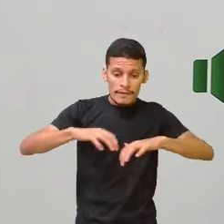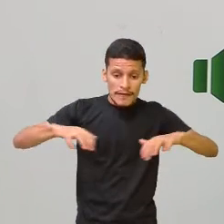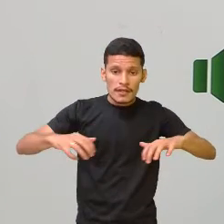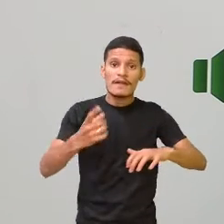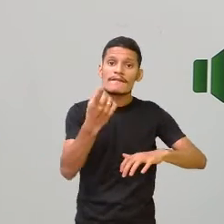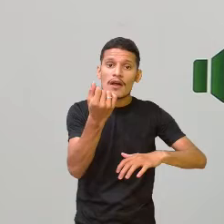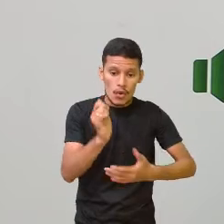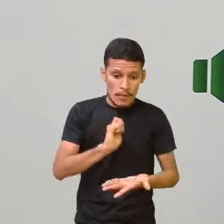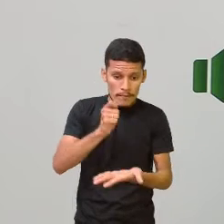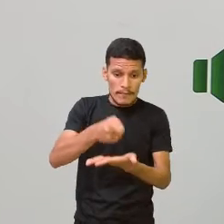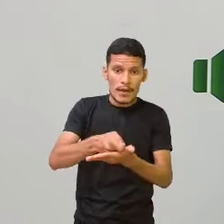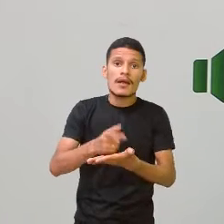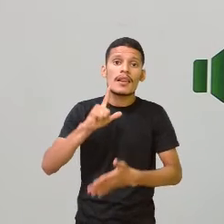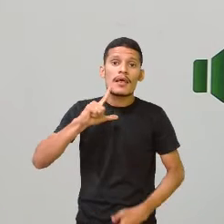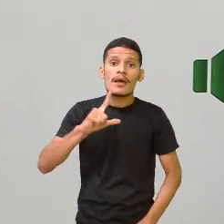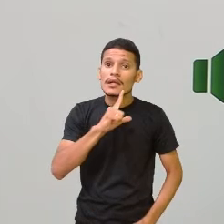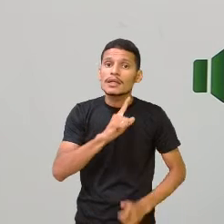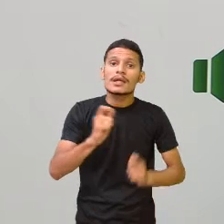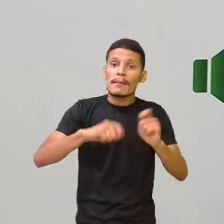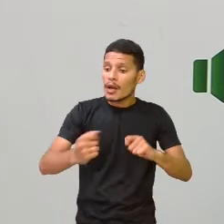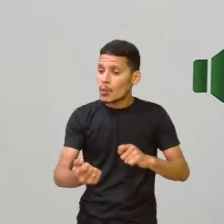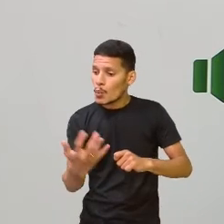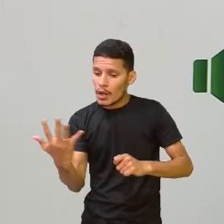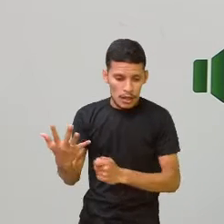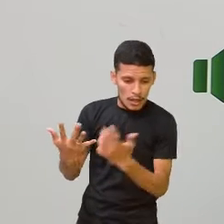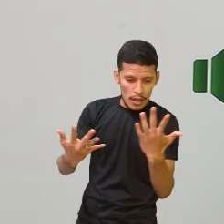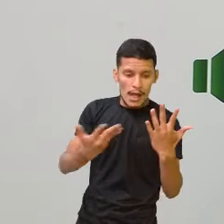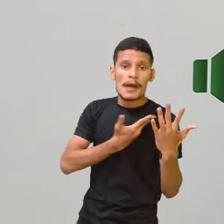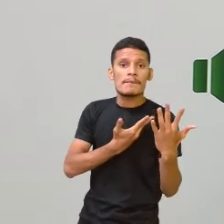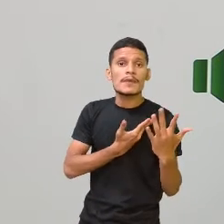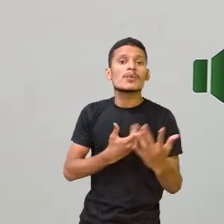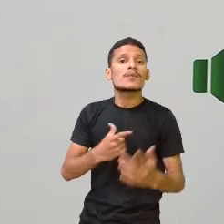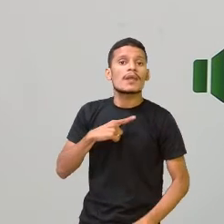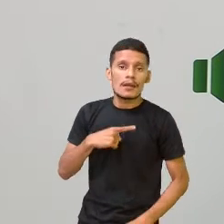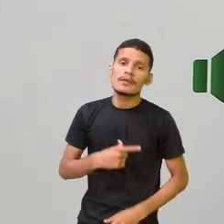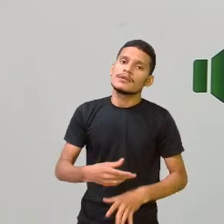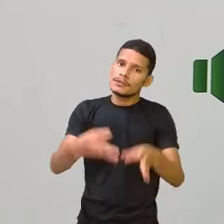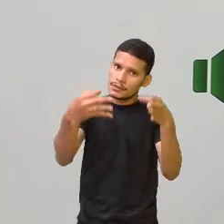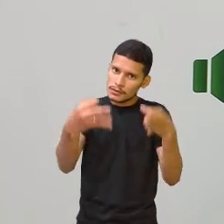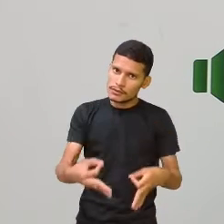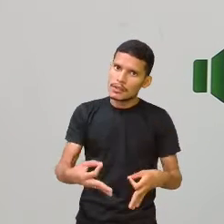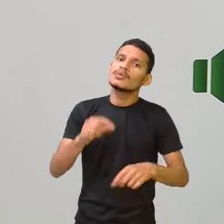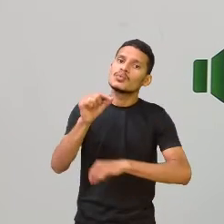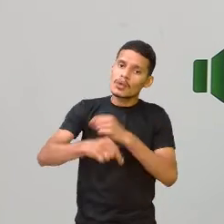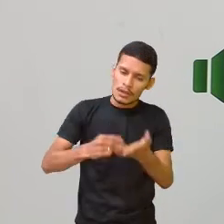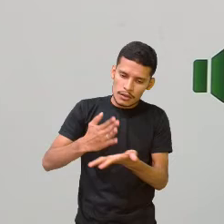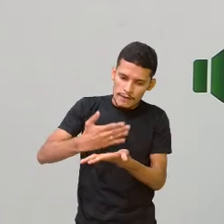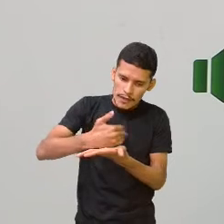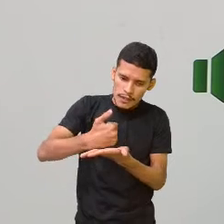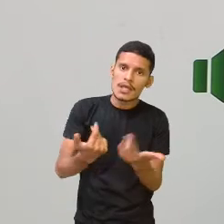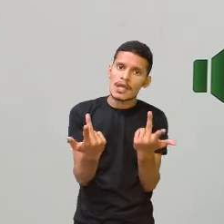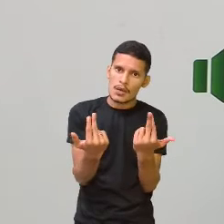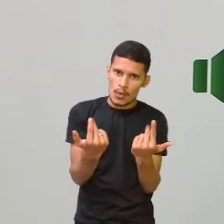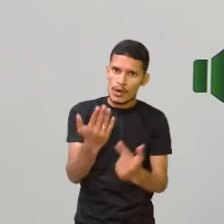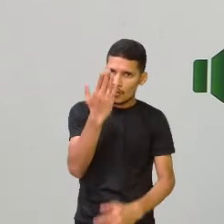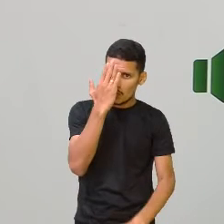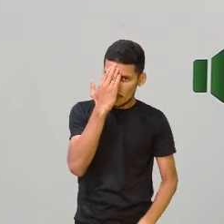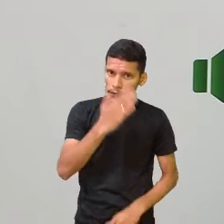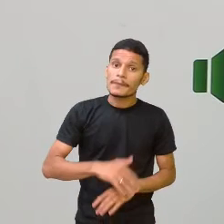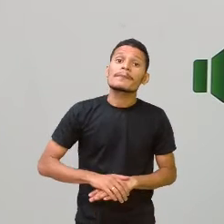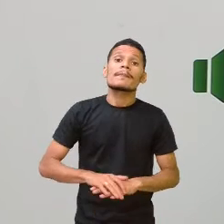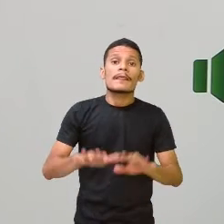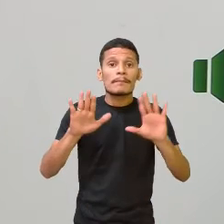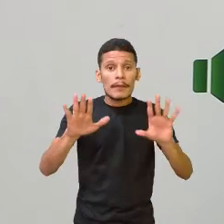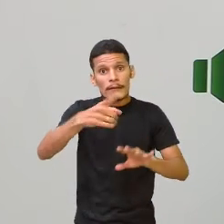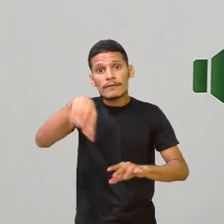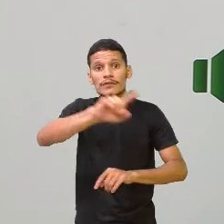do lanche pela quantidade de amigos que você tem, o justo é que sejam em partes iguais. Então, você